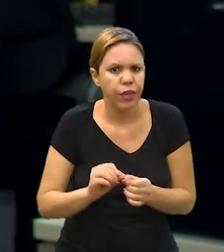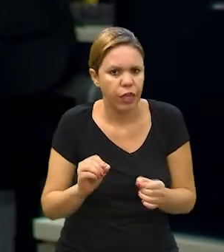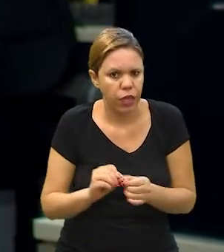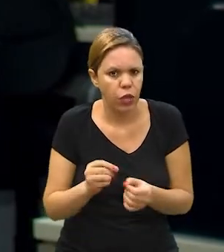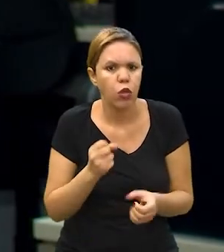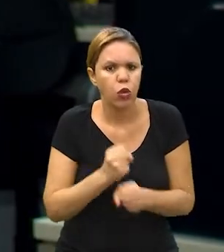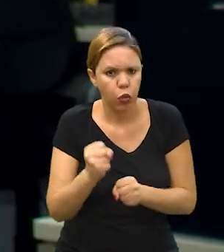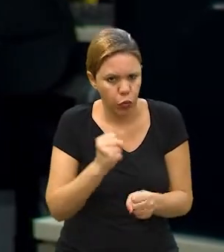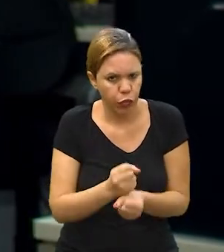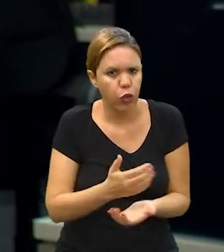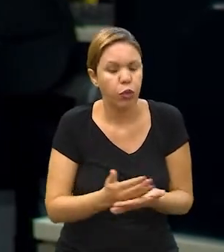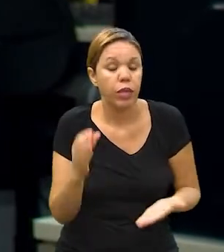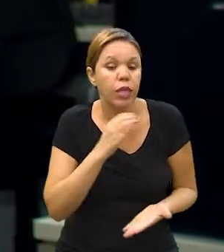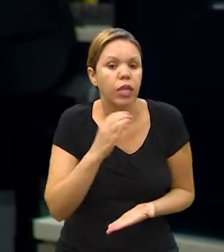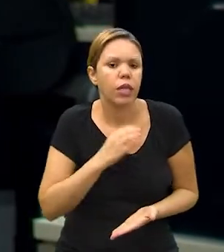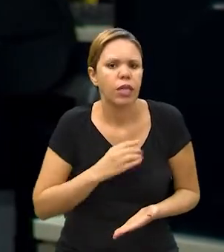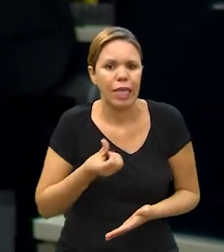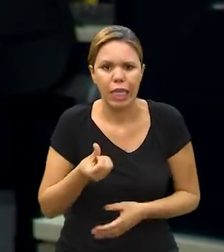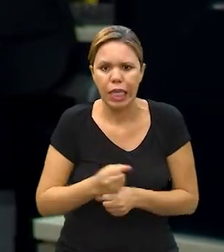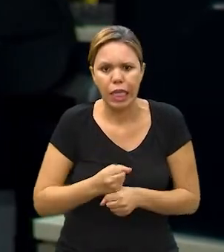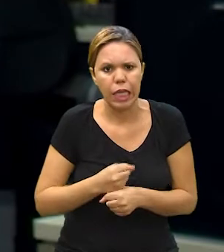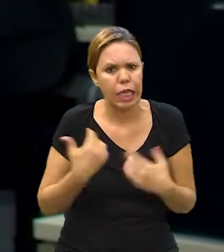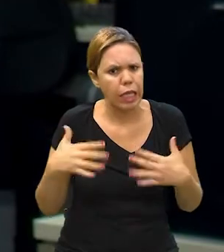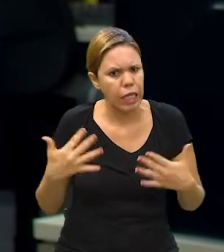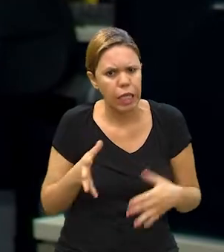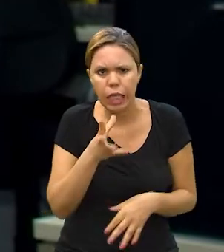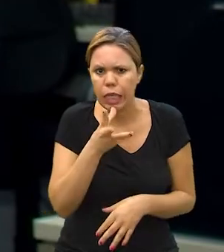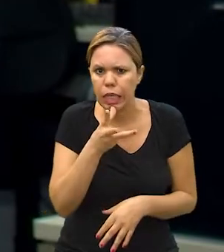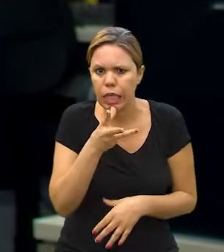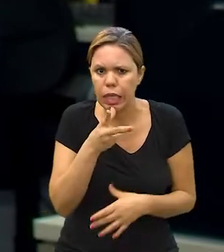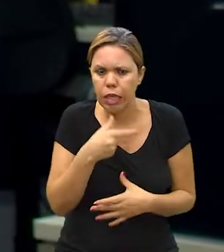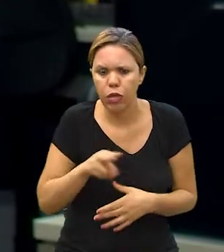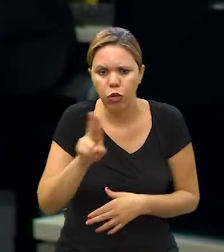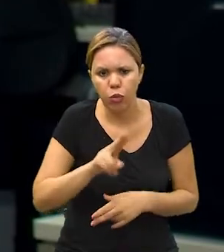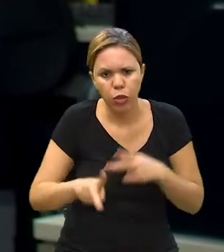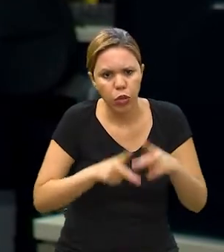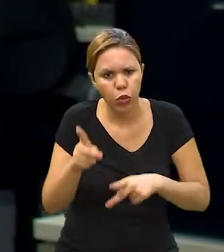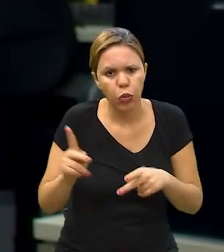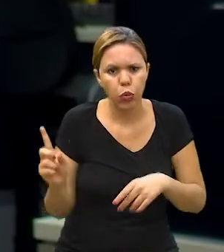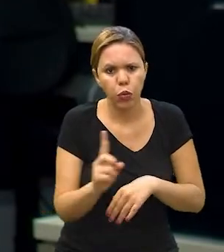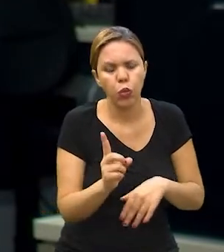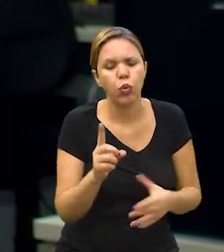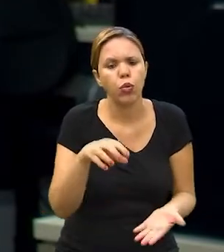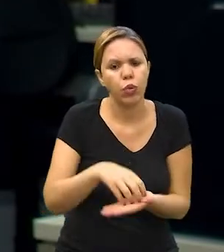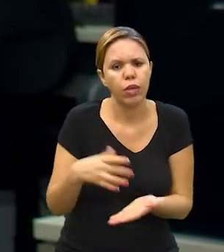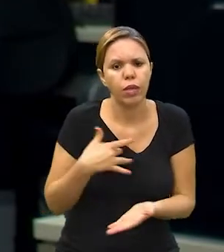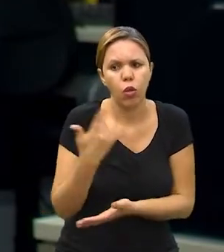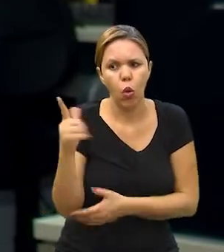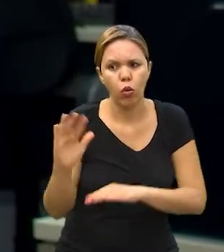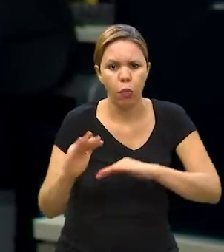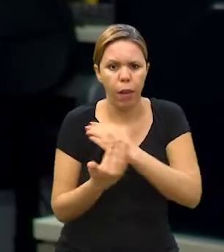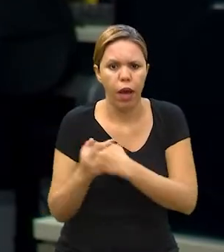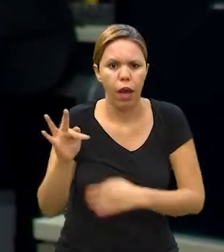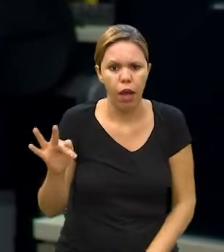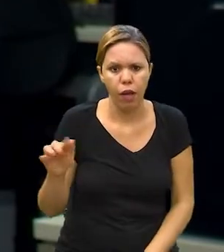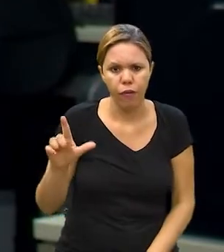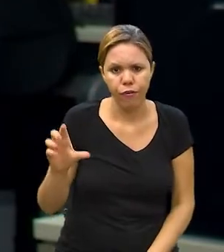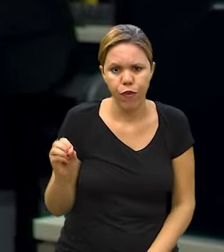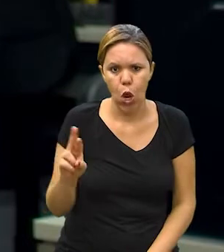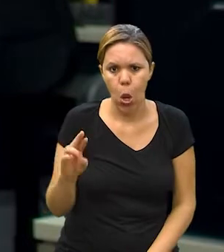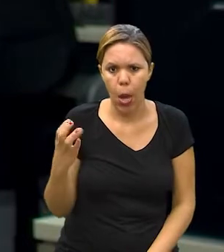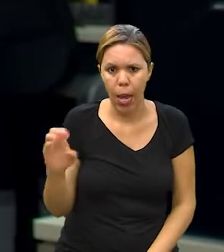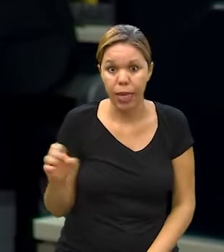começar logo, porque na verdade já se vão aí 6 anos de demora em que os usuários estão tendo que ir no centro de saúde do Florense, que é um centro de saúde que tem mais